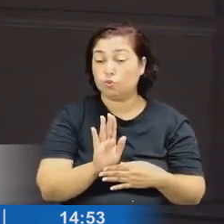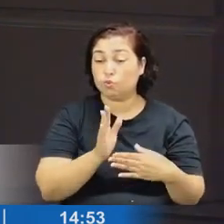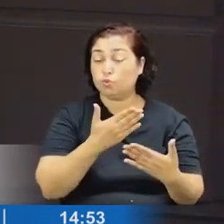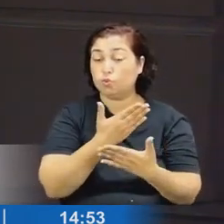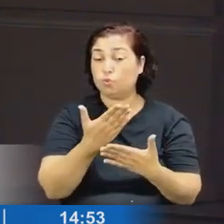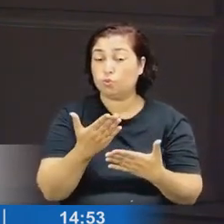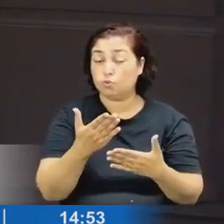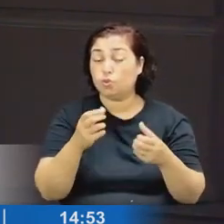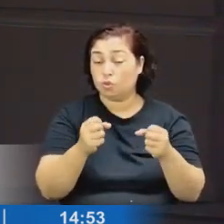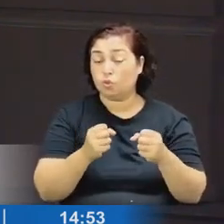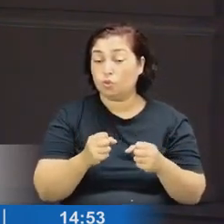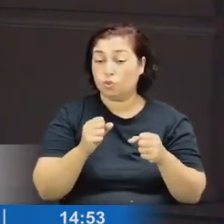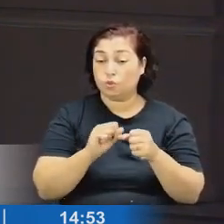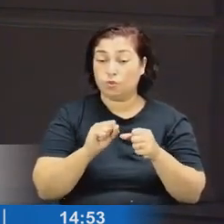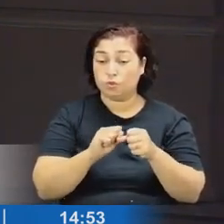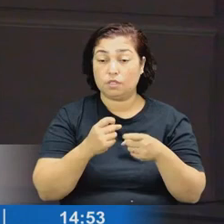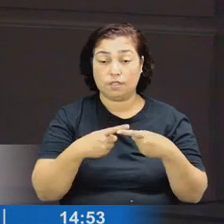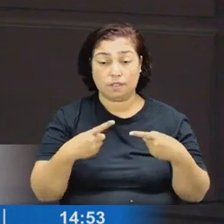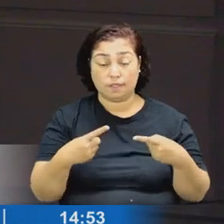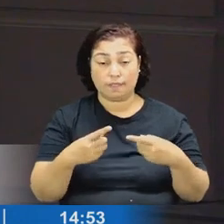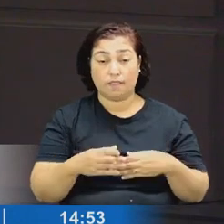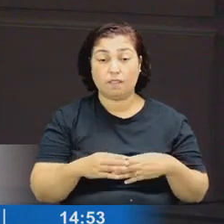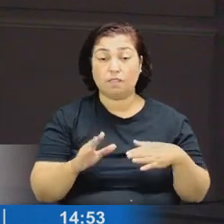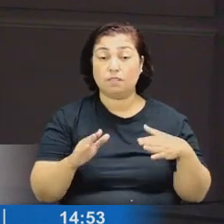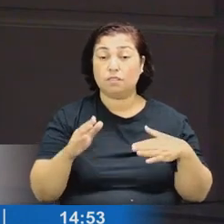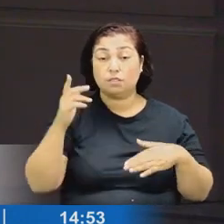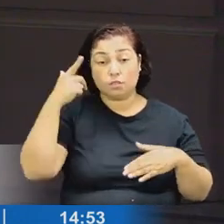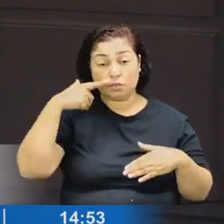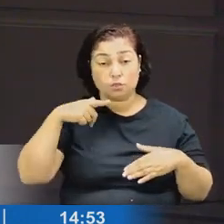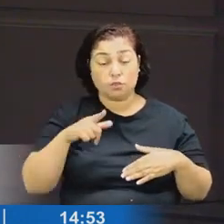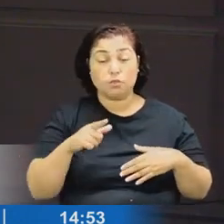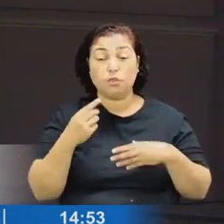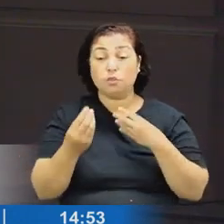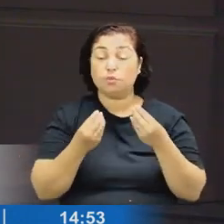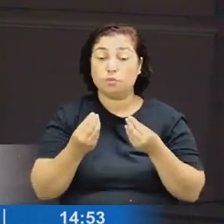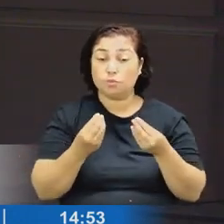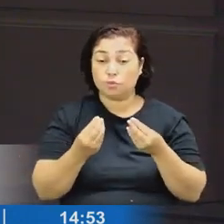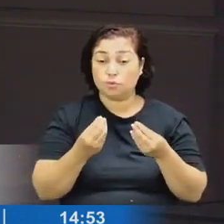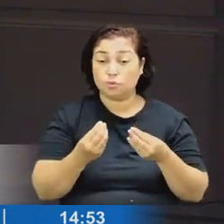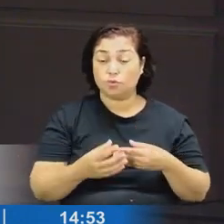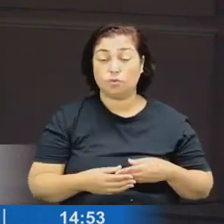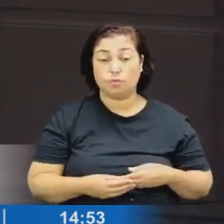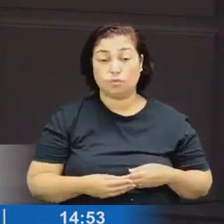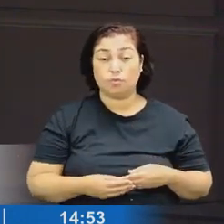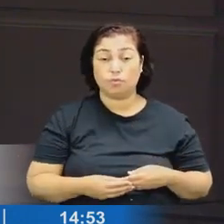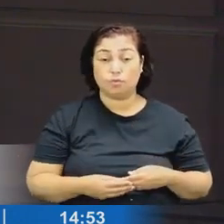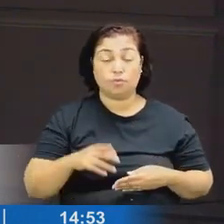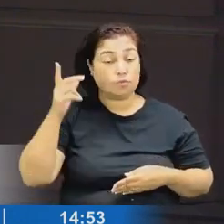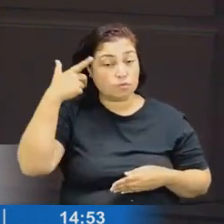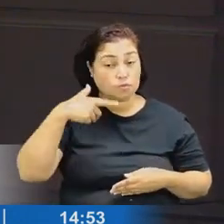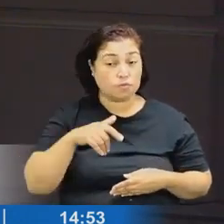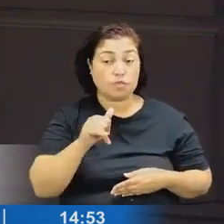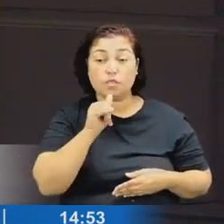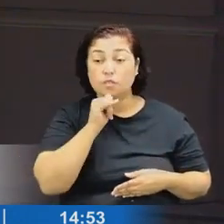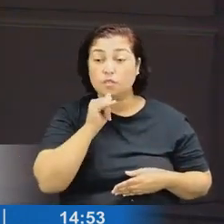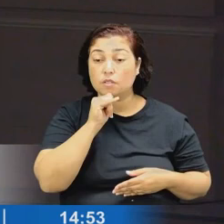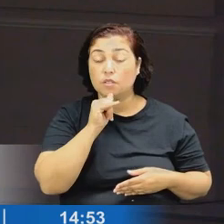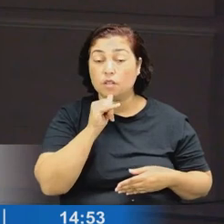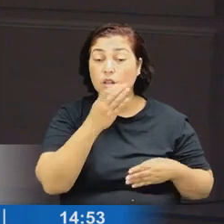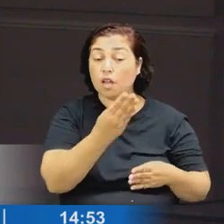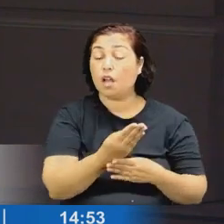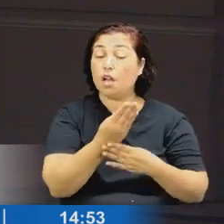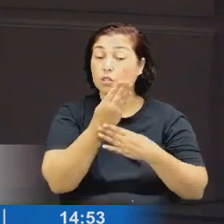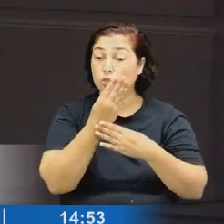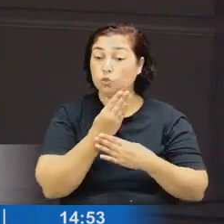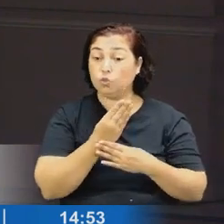que ver com jurídico você até poderia fazer isso né mas assim época de campanha a gente consegue muito bem não sei no mandato na época de campanha a gente consegue por exemplo pegar arrecadação